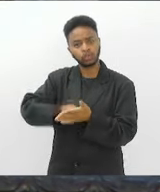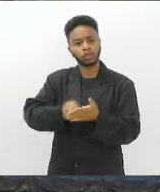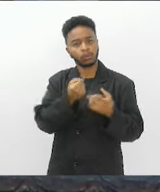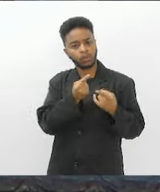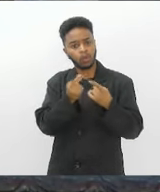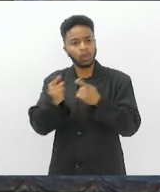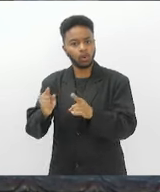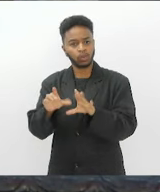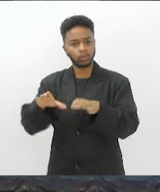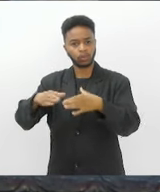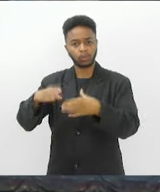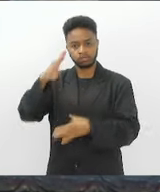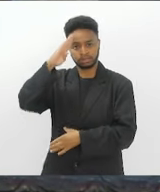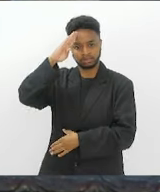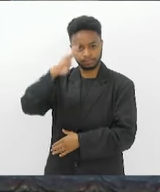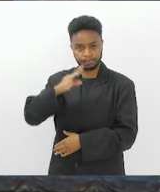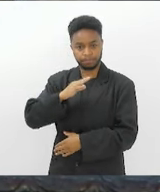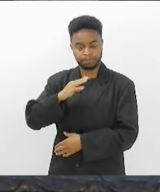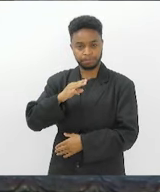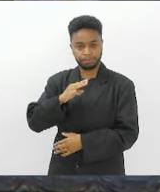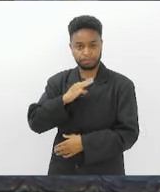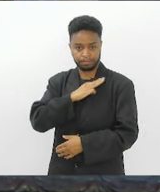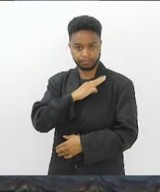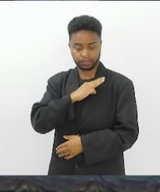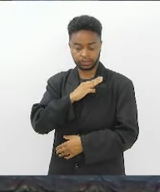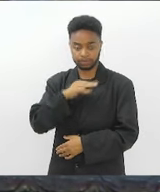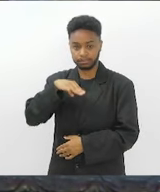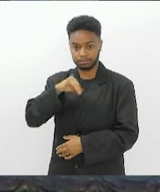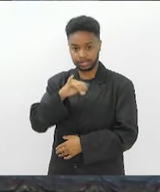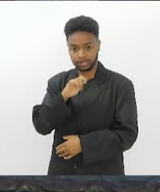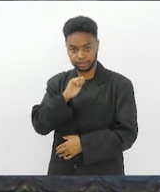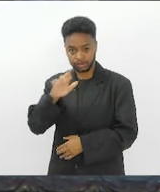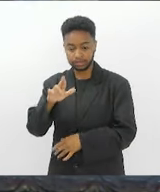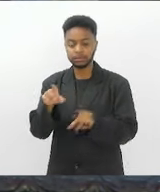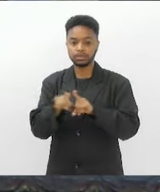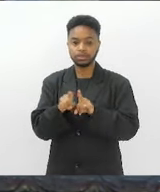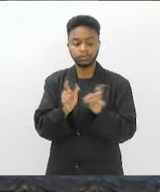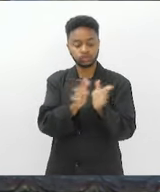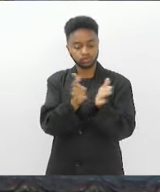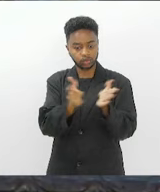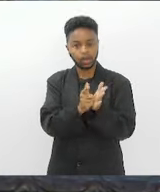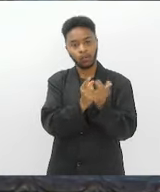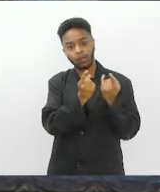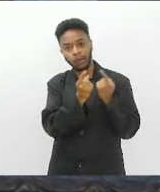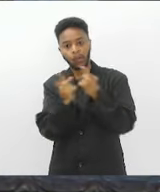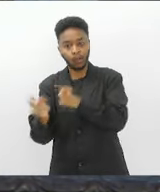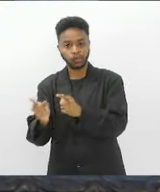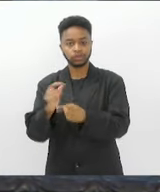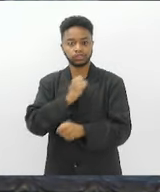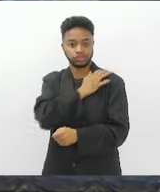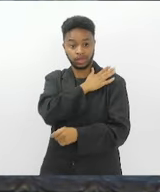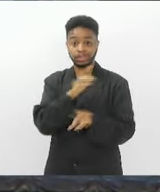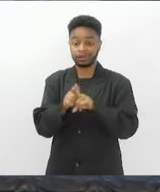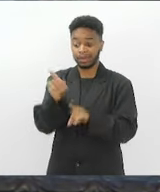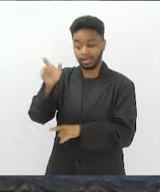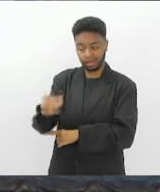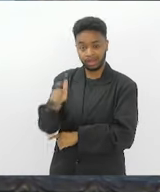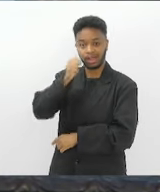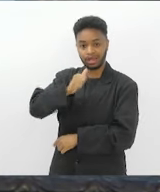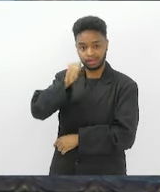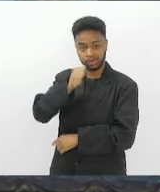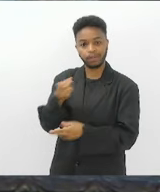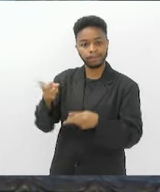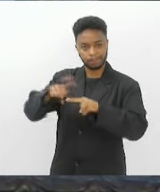militares, pôs o jornal contra a ditadura militar. Coni foi preso, ela foi presa, ela, dona do jornal,